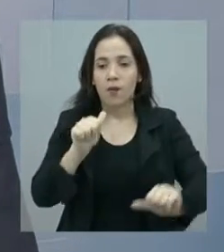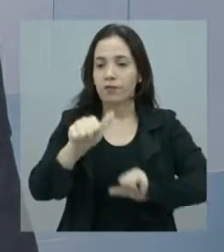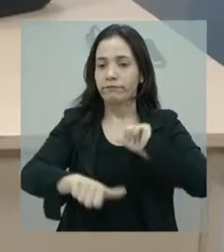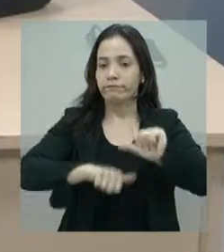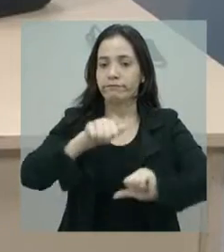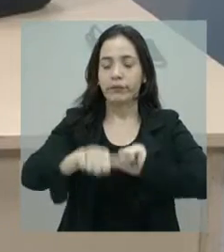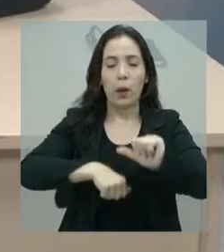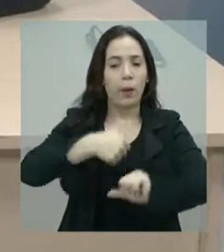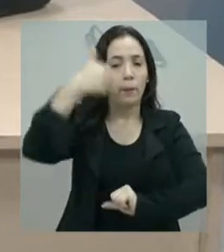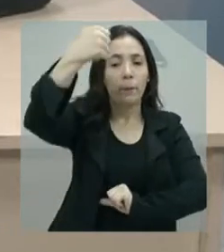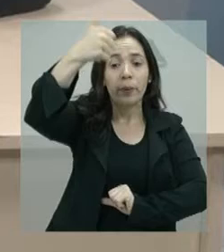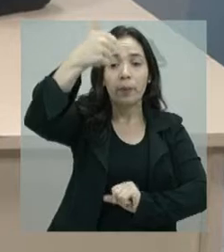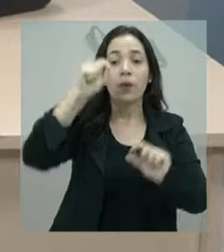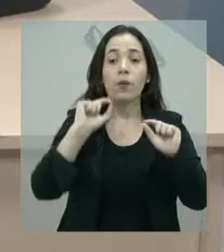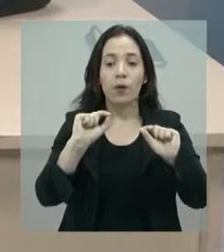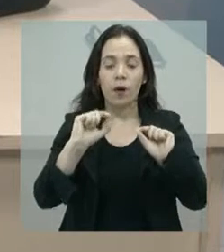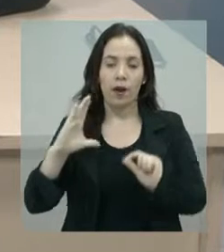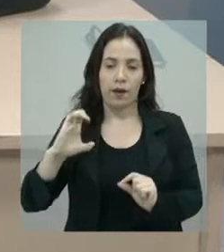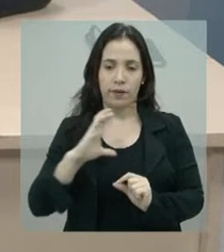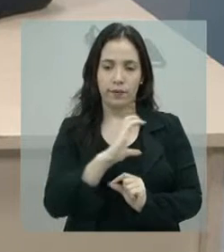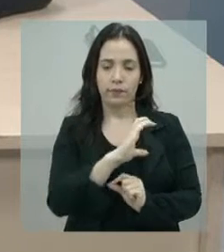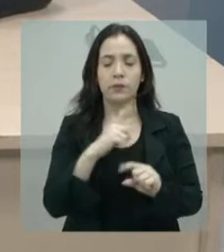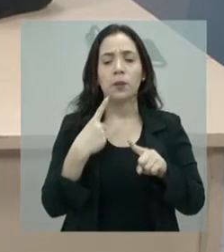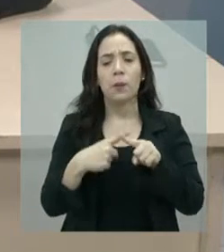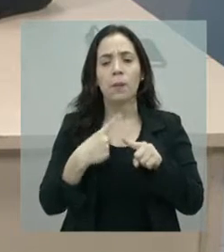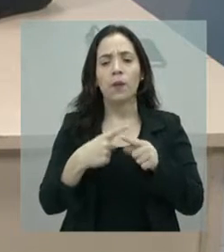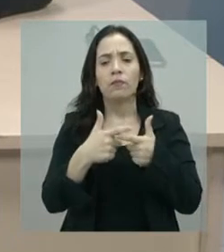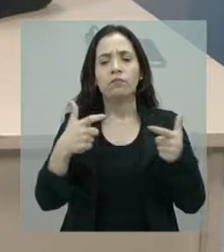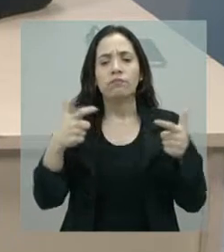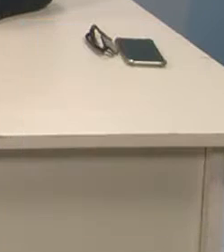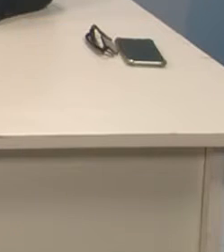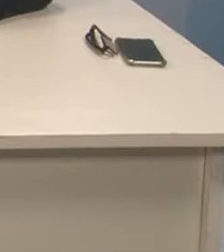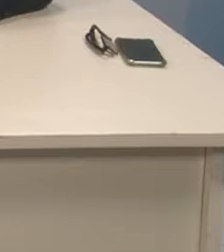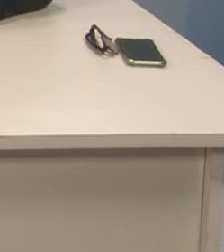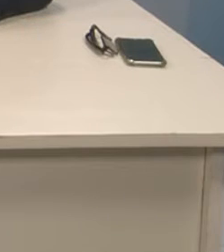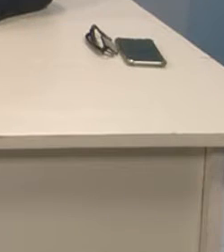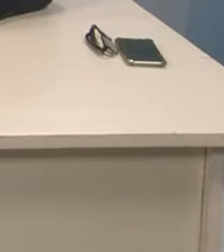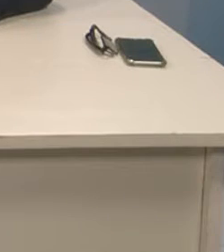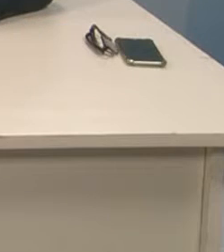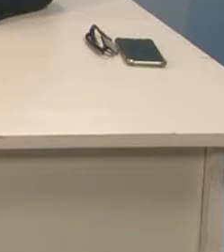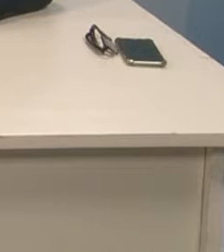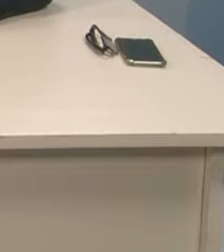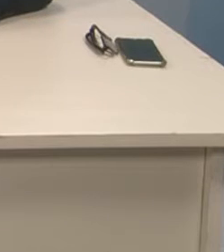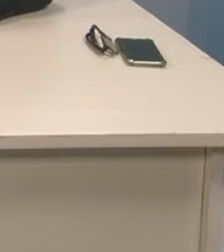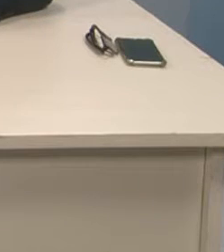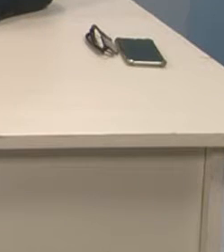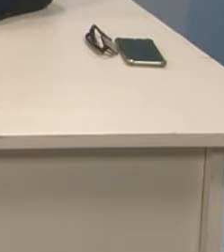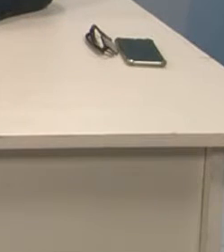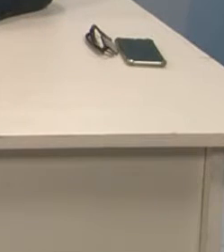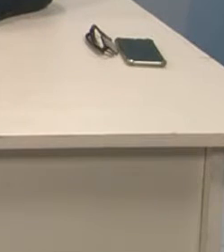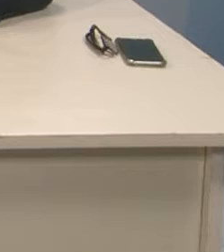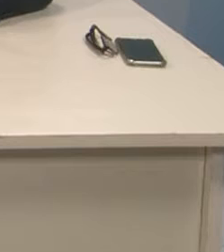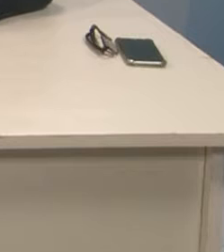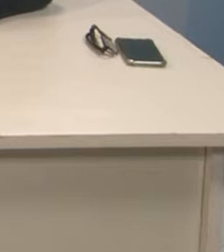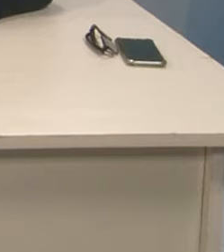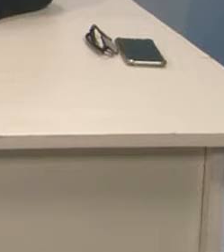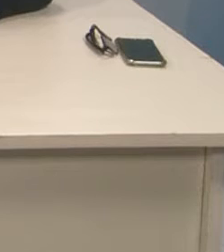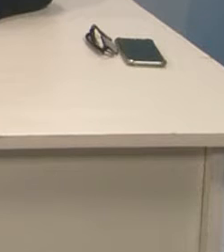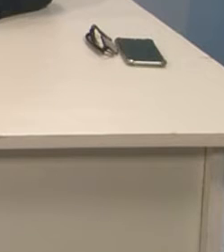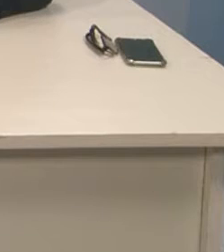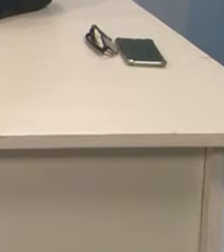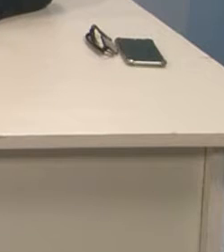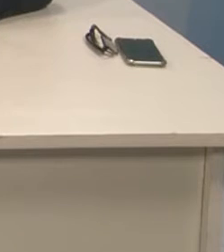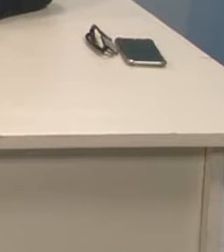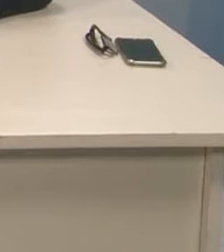também está aumentando muito. Por que está aumentando? Pelo aumento da idade, pela alimentação, pela forma. São vários